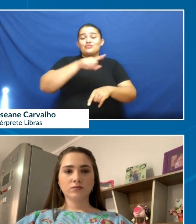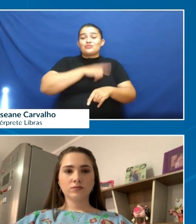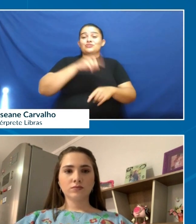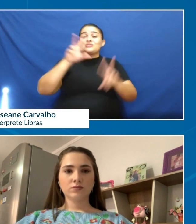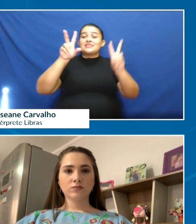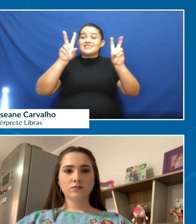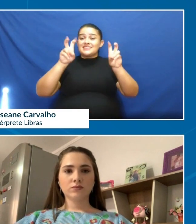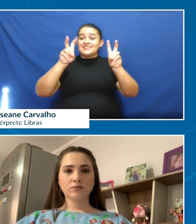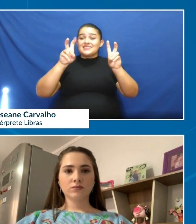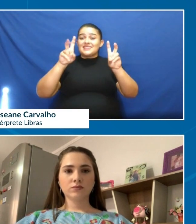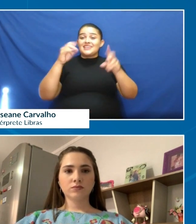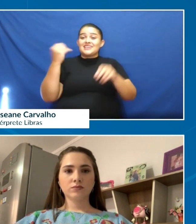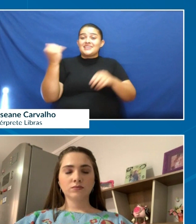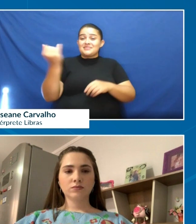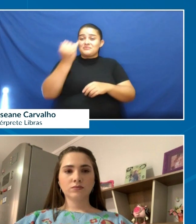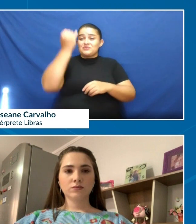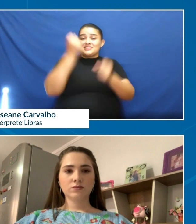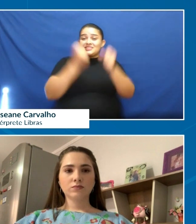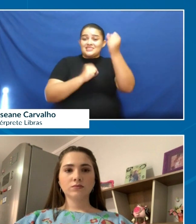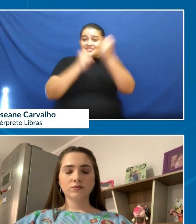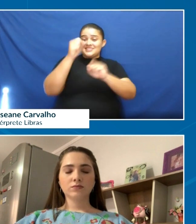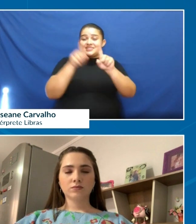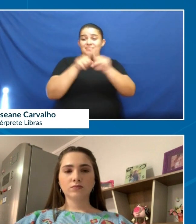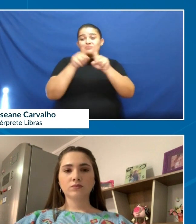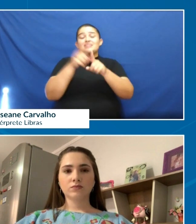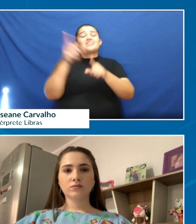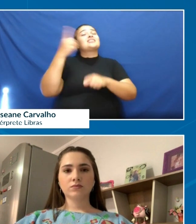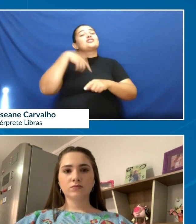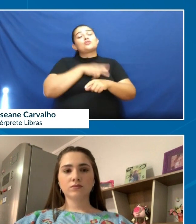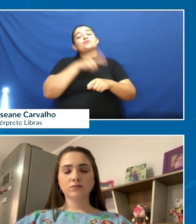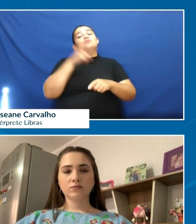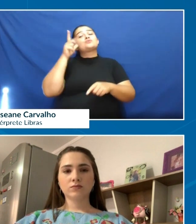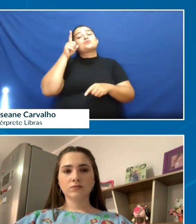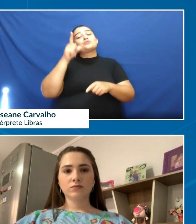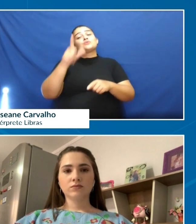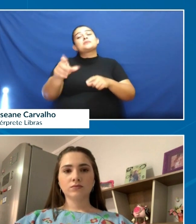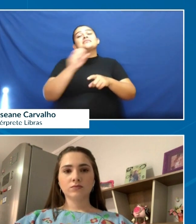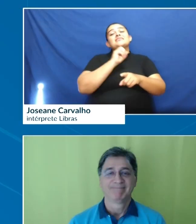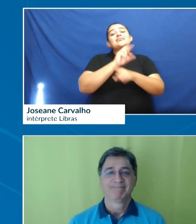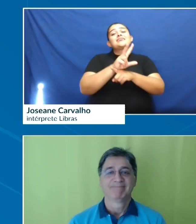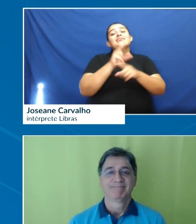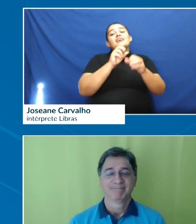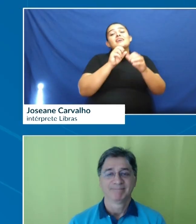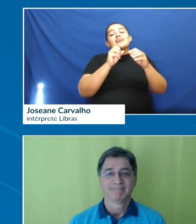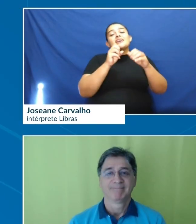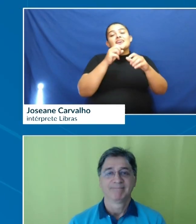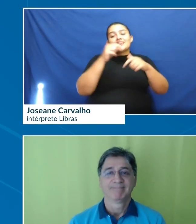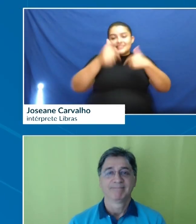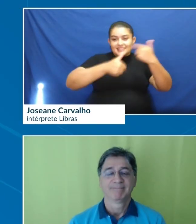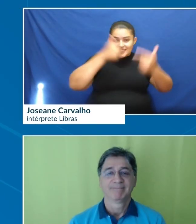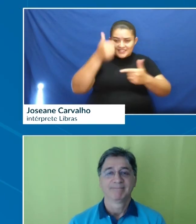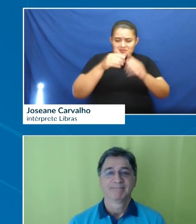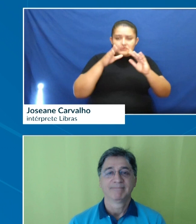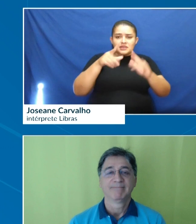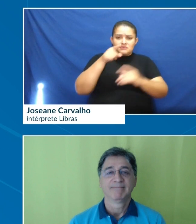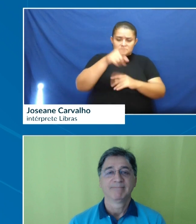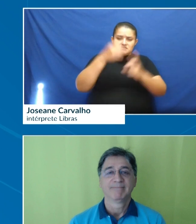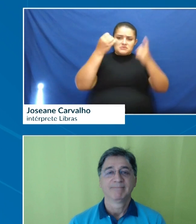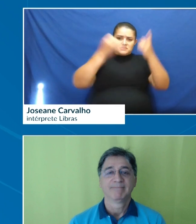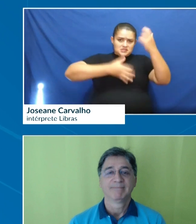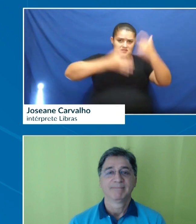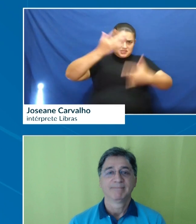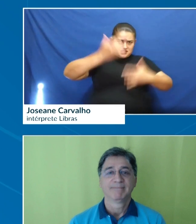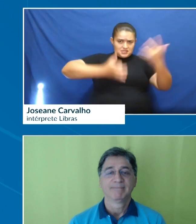indústria, muito relacionada ao emprego, né? Precisamos ter indústria para poder gerar emprego. mas, pelo que o senhor me diz aí,